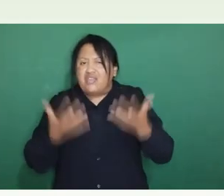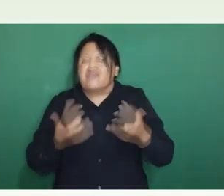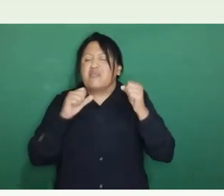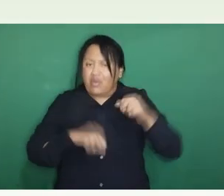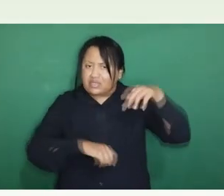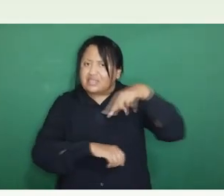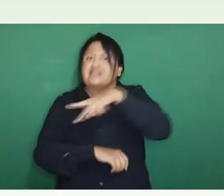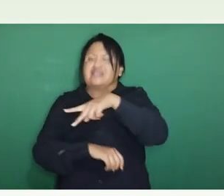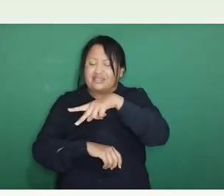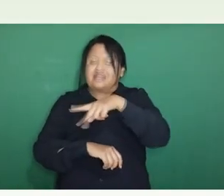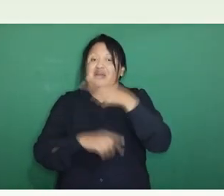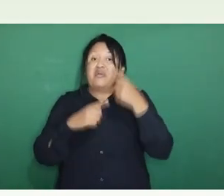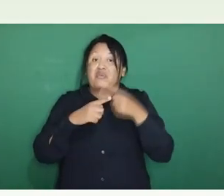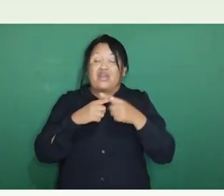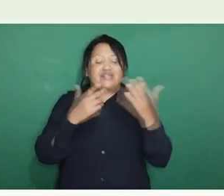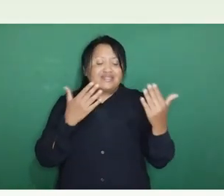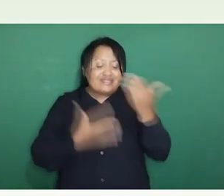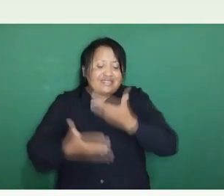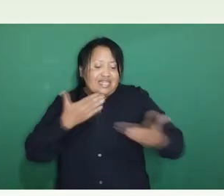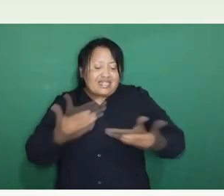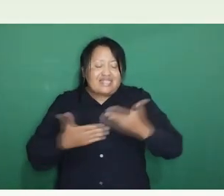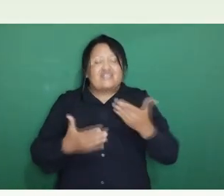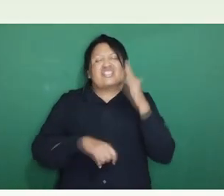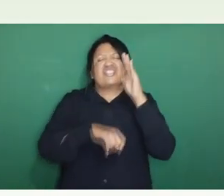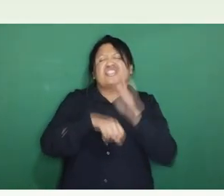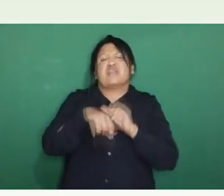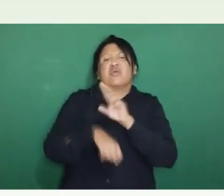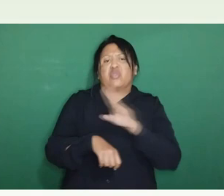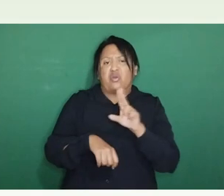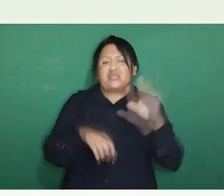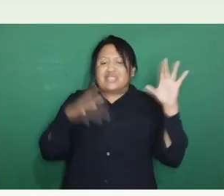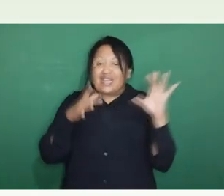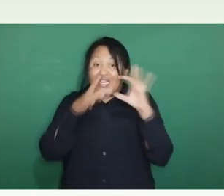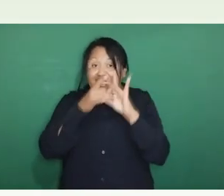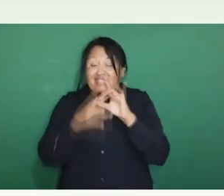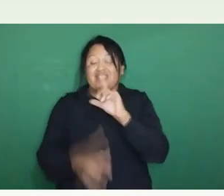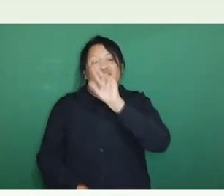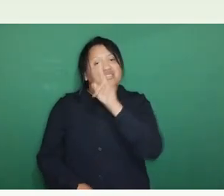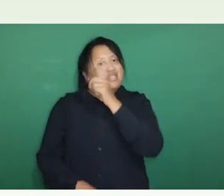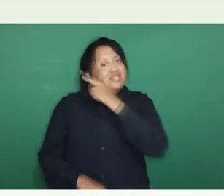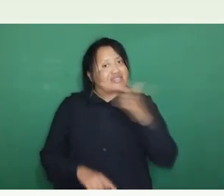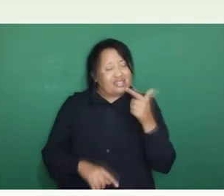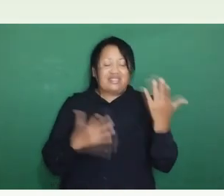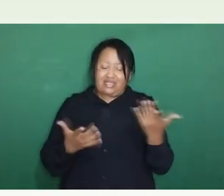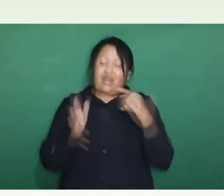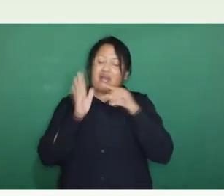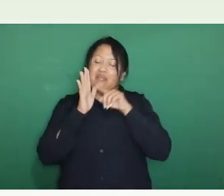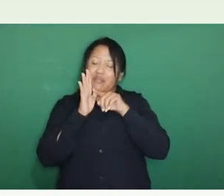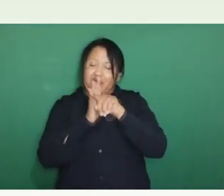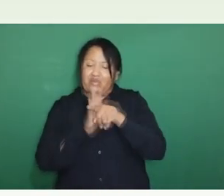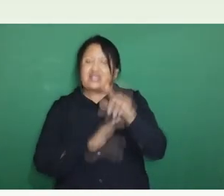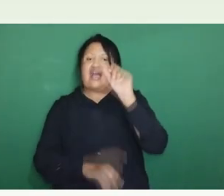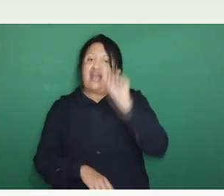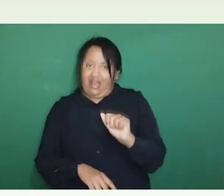por conta dessa interação que a gente chama de ligação de hidrogênio então a alternativa a